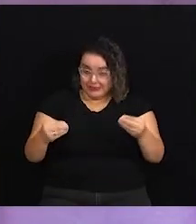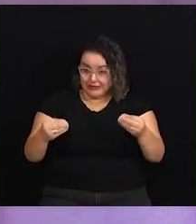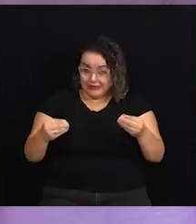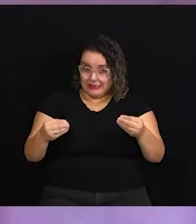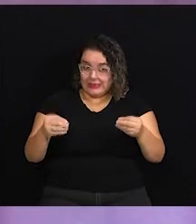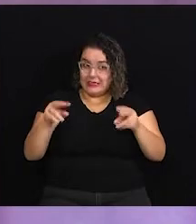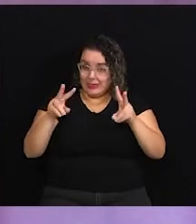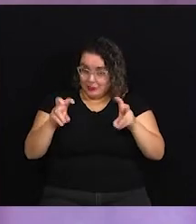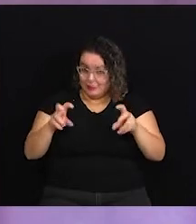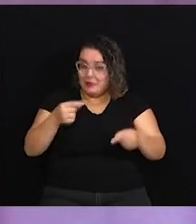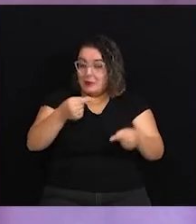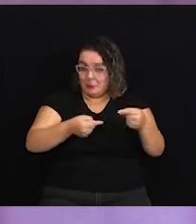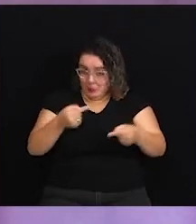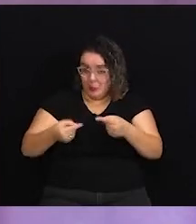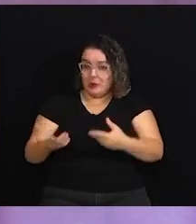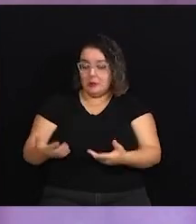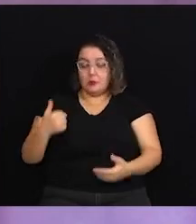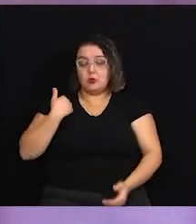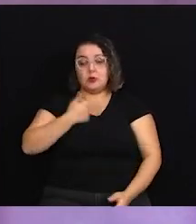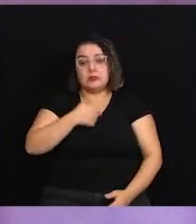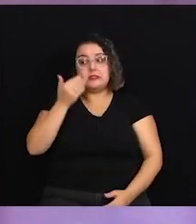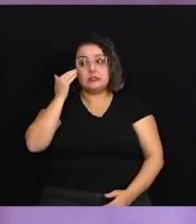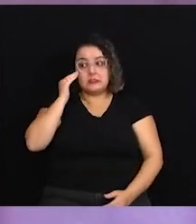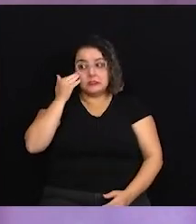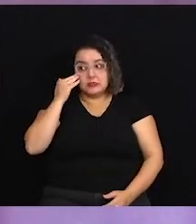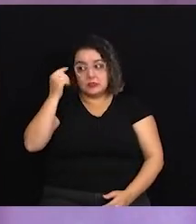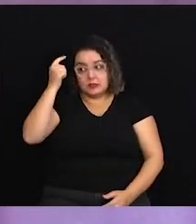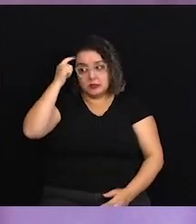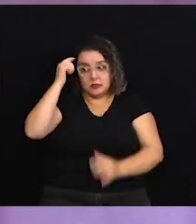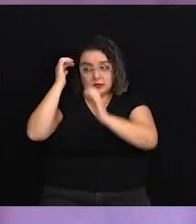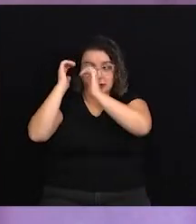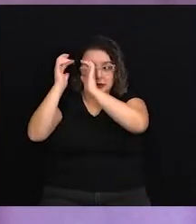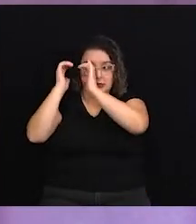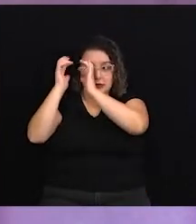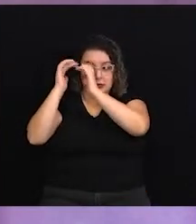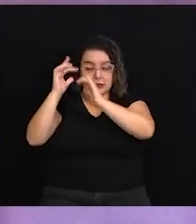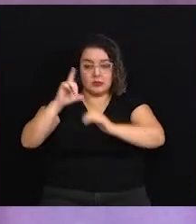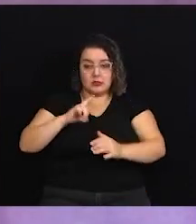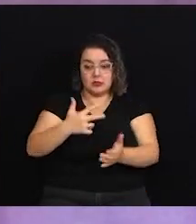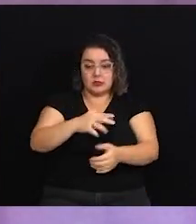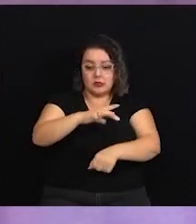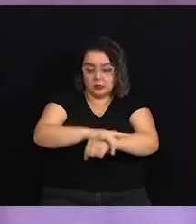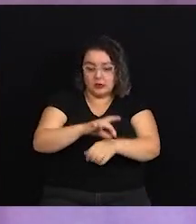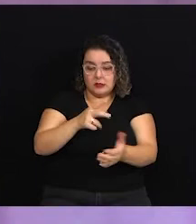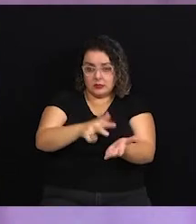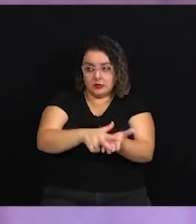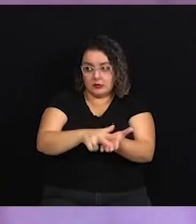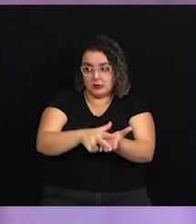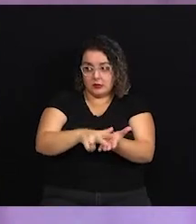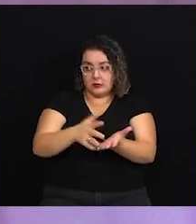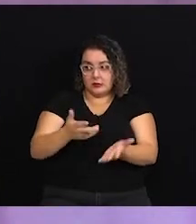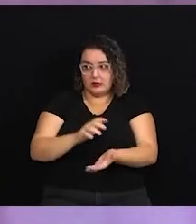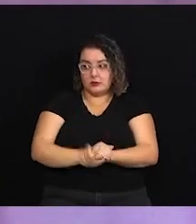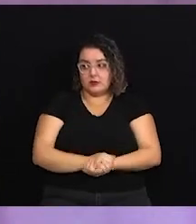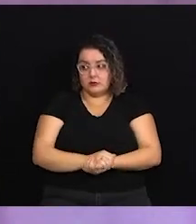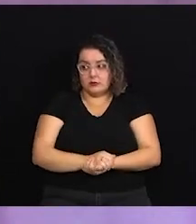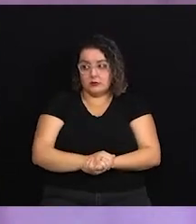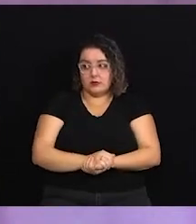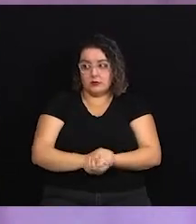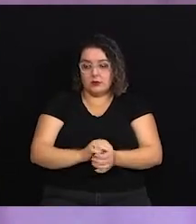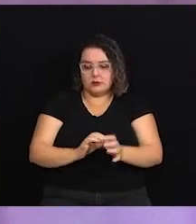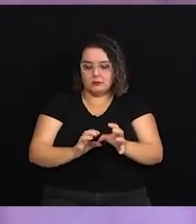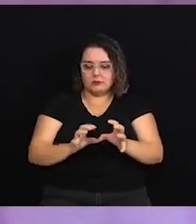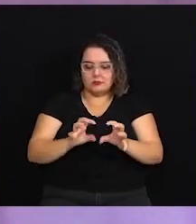debatido né podia vai te entende que o cérebro da pessoa que tem esse é um serve que foi mais ou menos